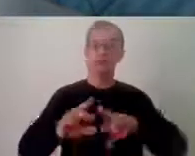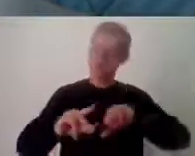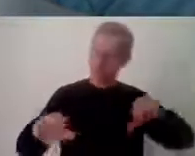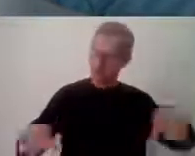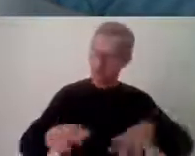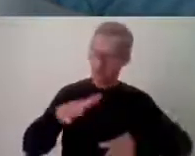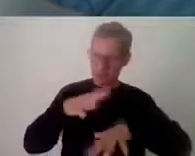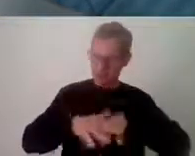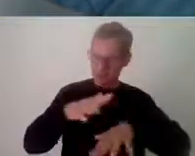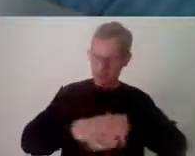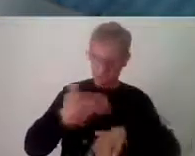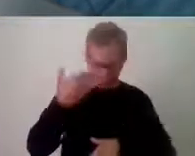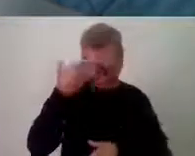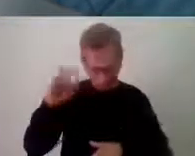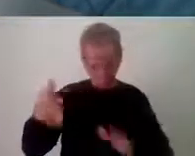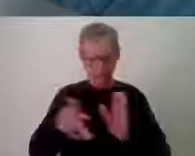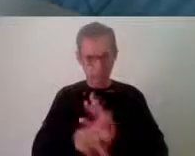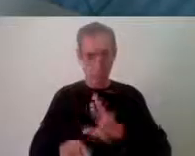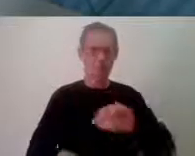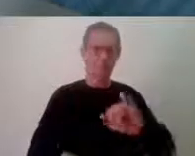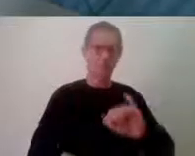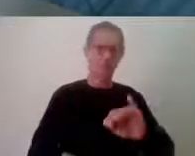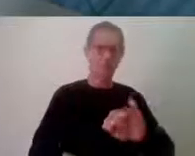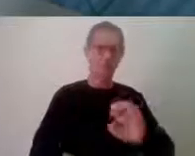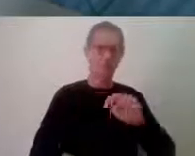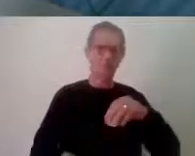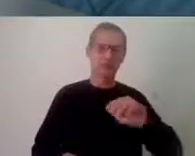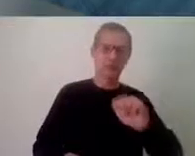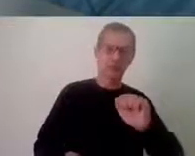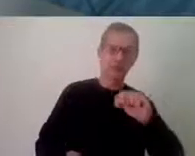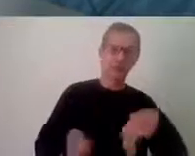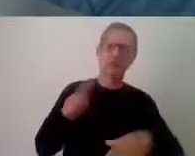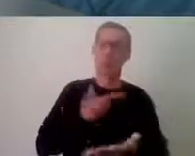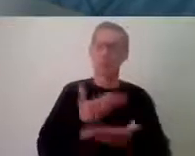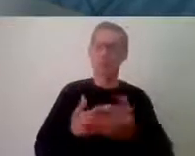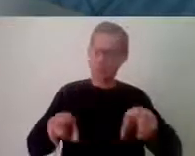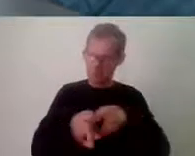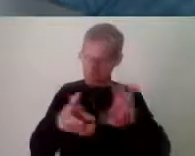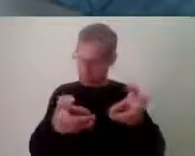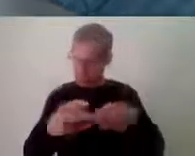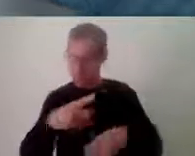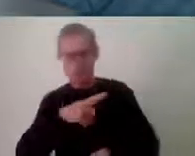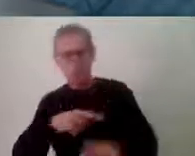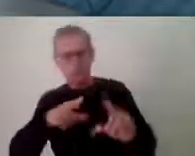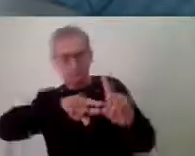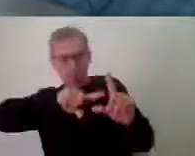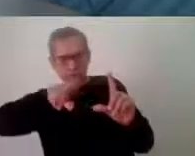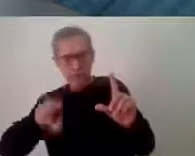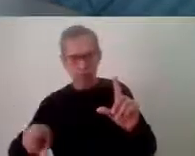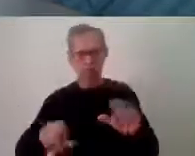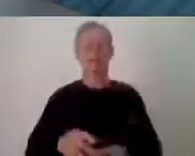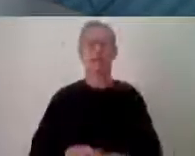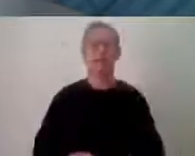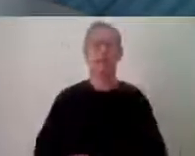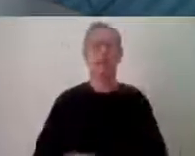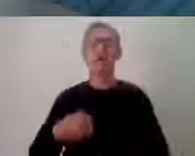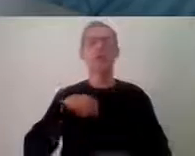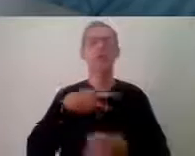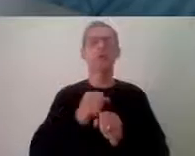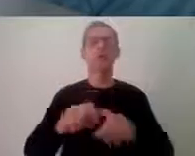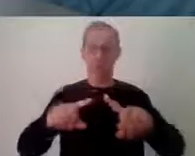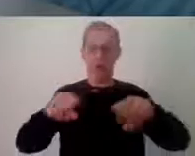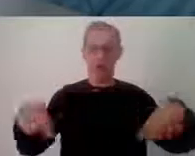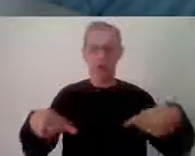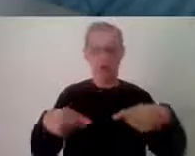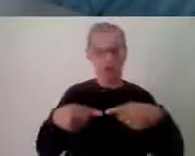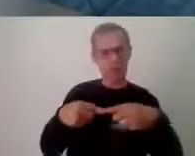outros matemáticos aí, o próprio Riemann, que nós vamos ver, eles viram que eu tenho uma curva. Como é que eu vou calcular a área abaixo